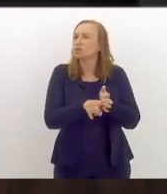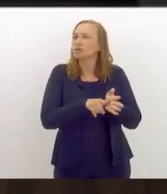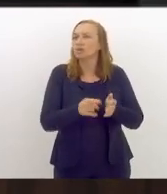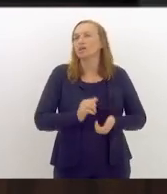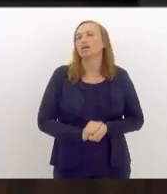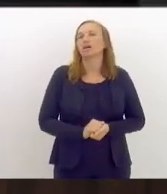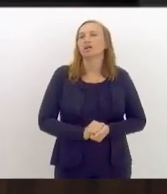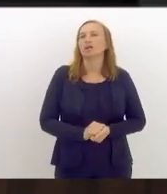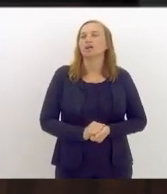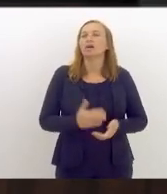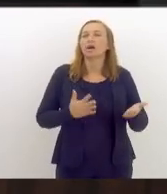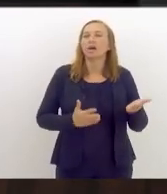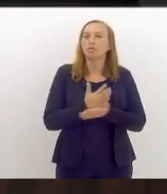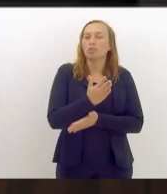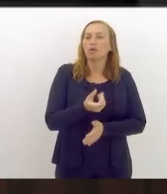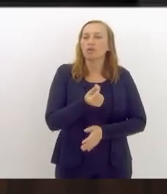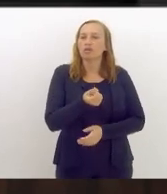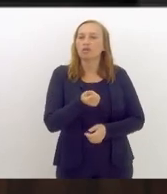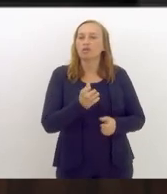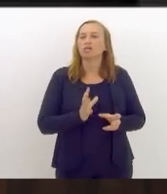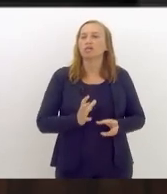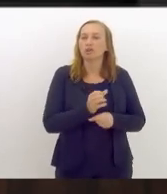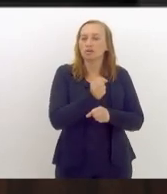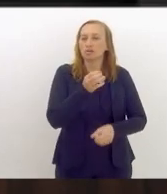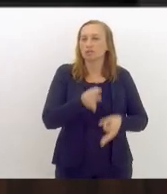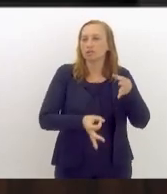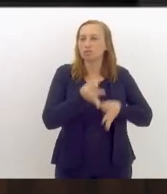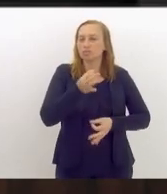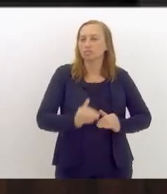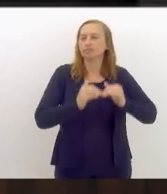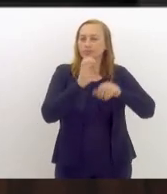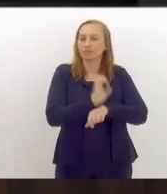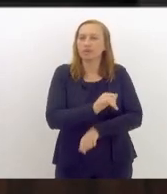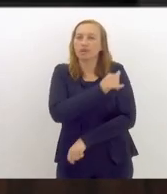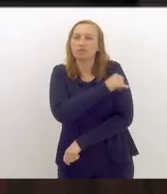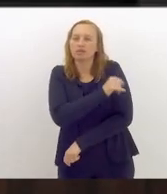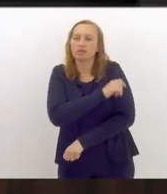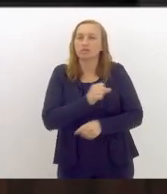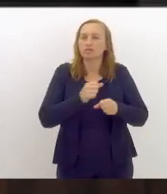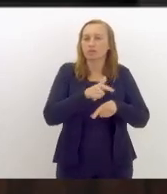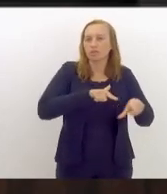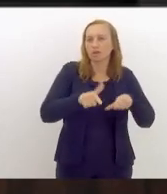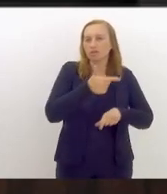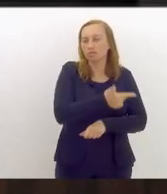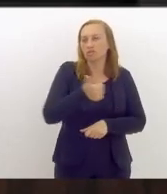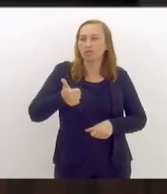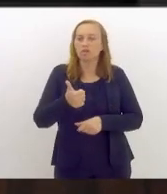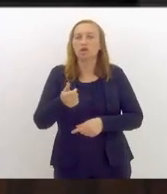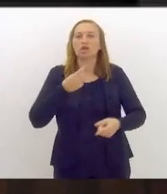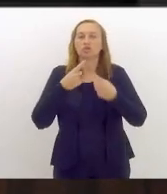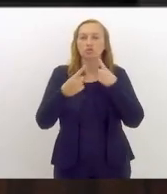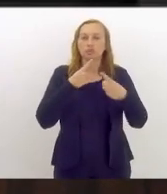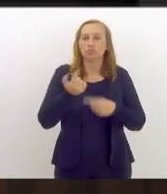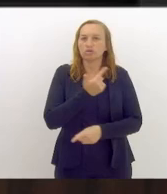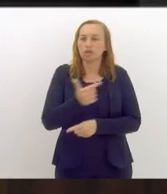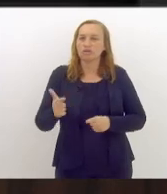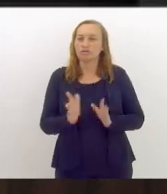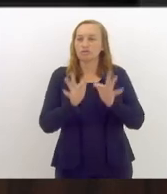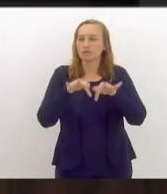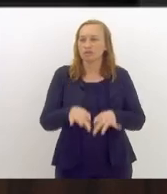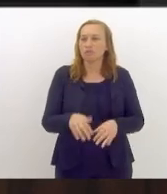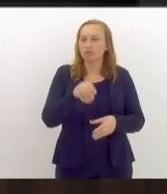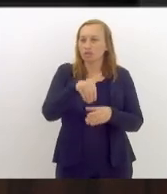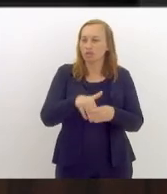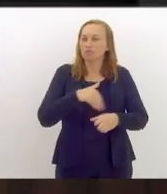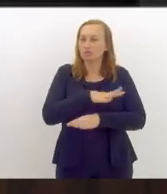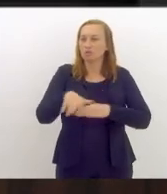que a prova as contas do Tribunal de Contas do Estado do Rio de Janeiro referente ao exercício 2021 em discussão tá vendo que Queira discutir